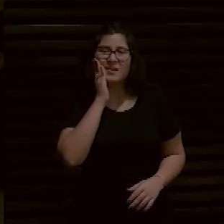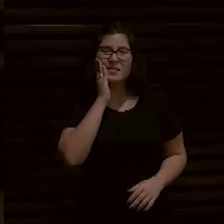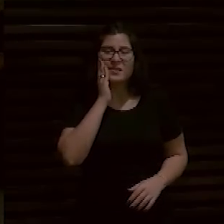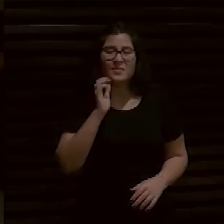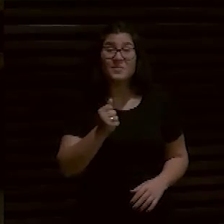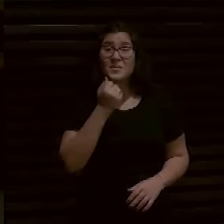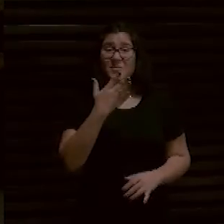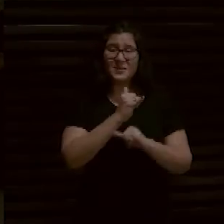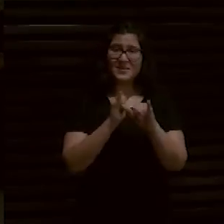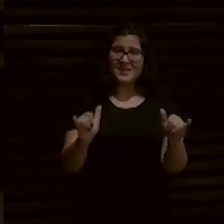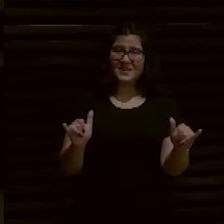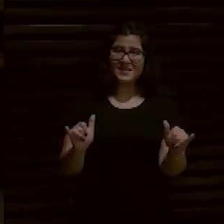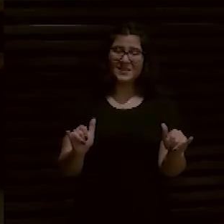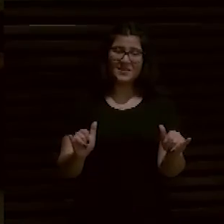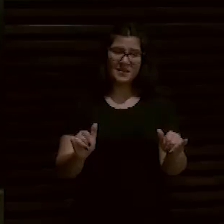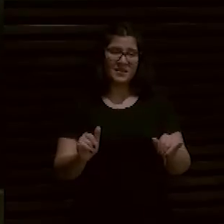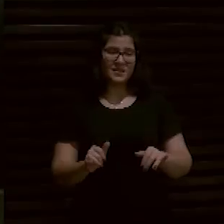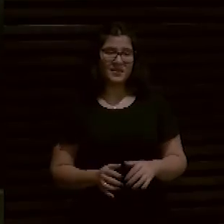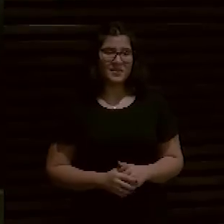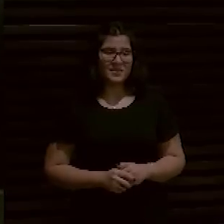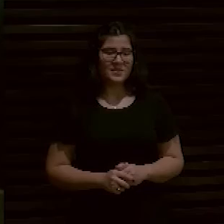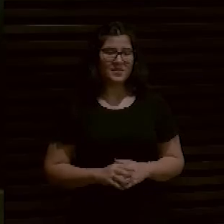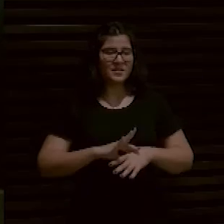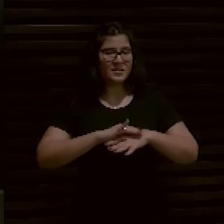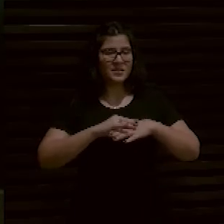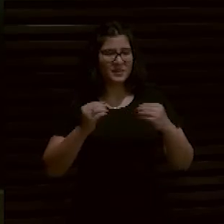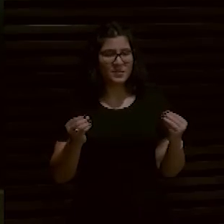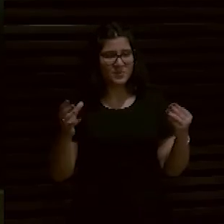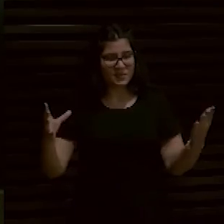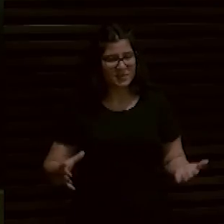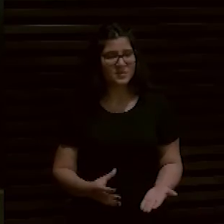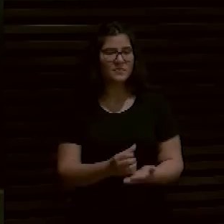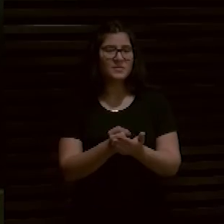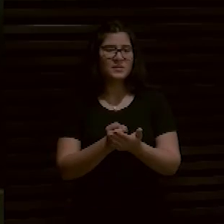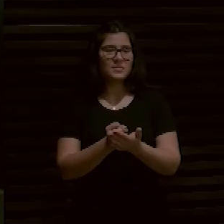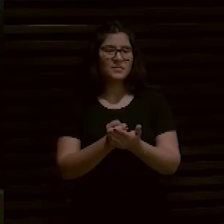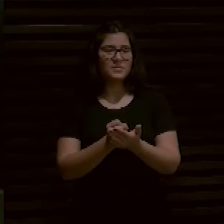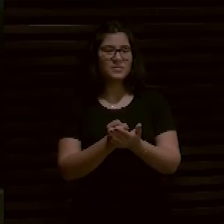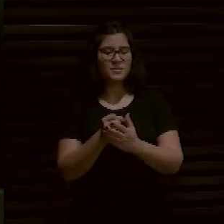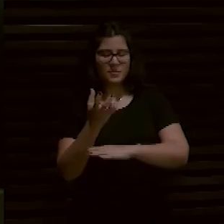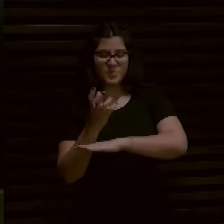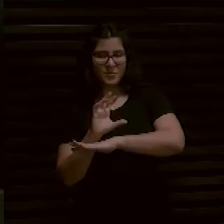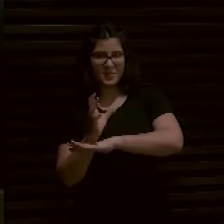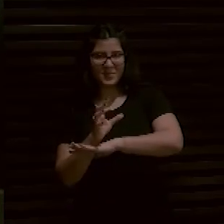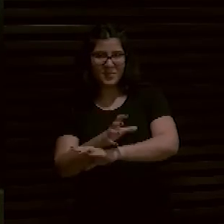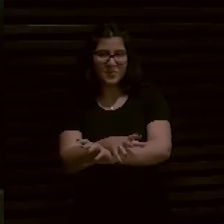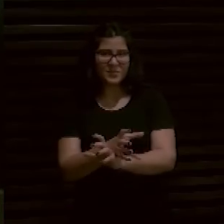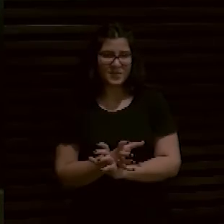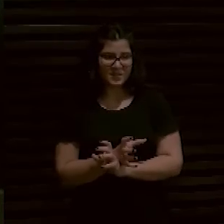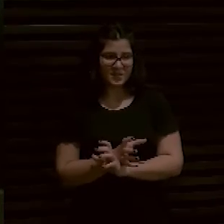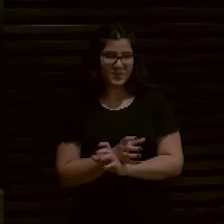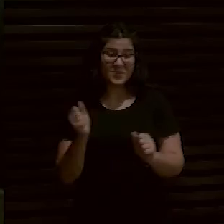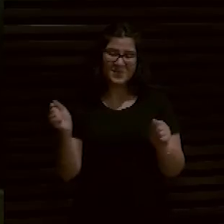boa notícia. Há cura e salvação para o arbusto no deserto.